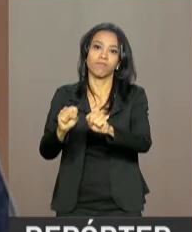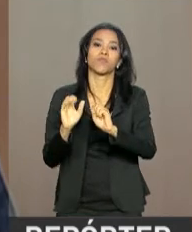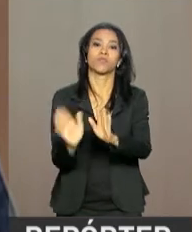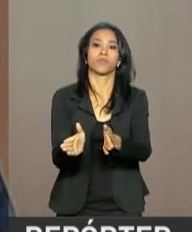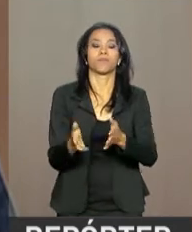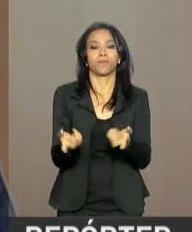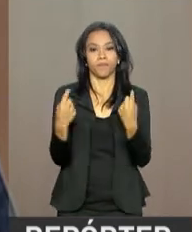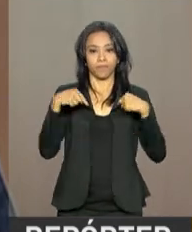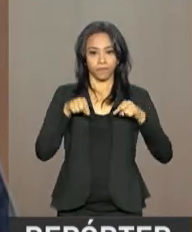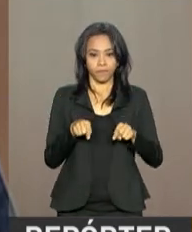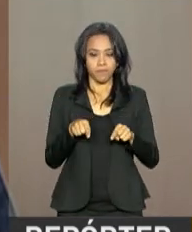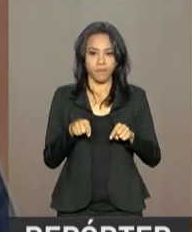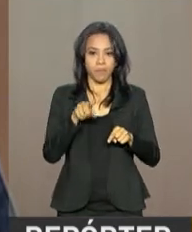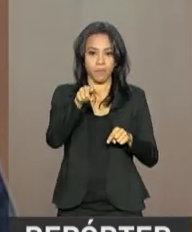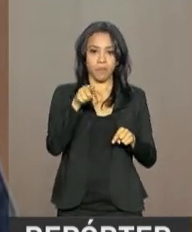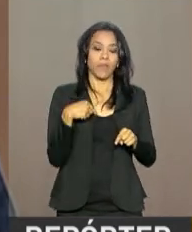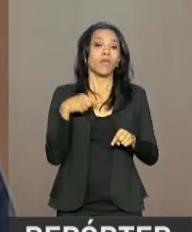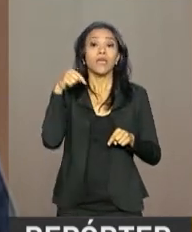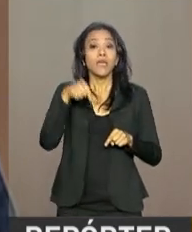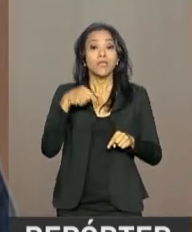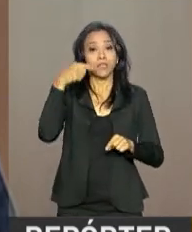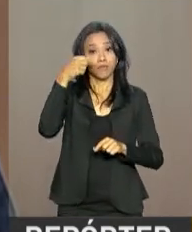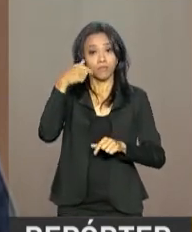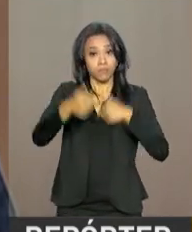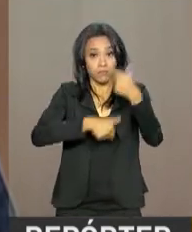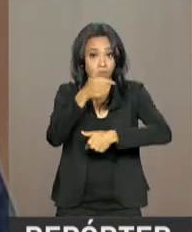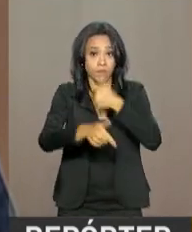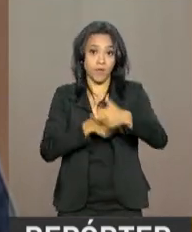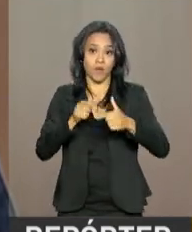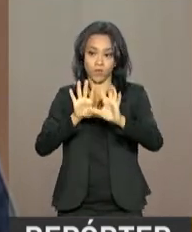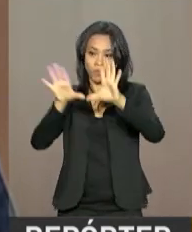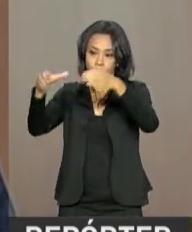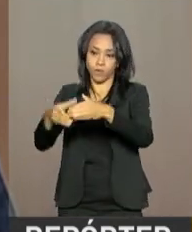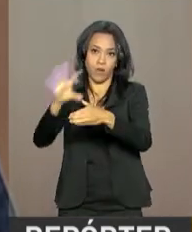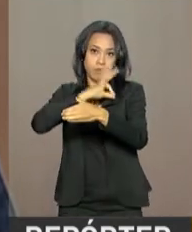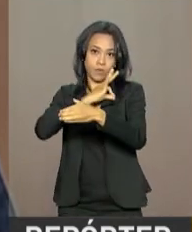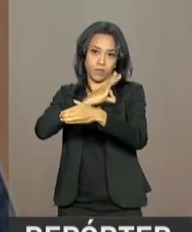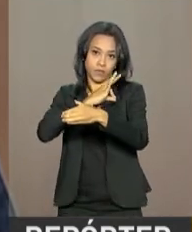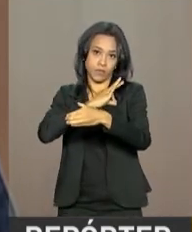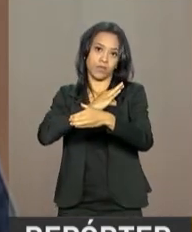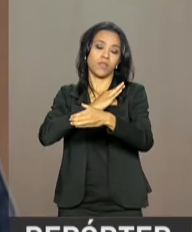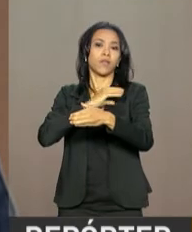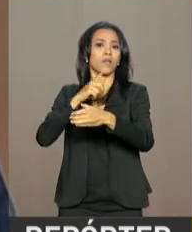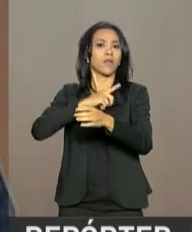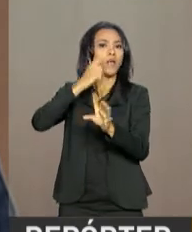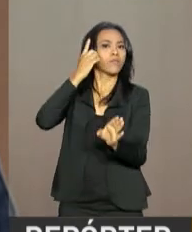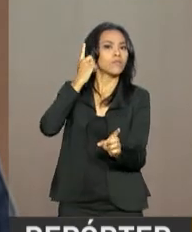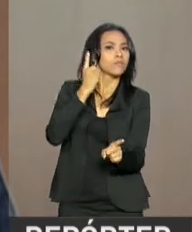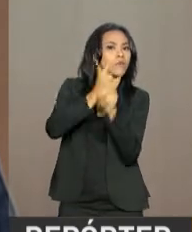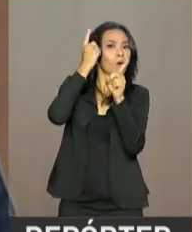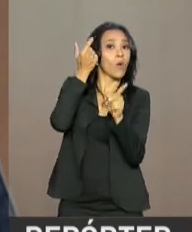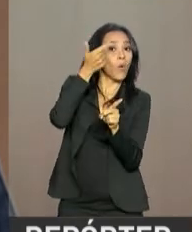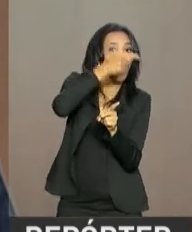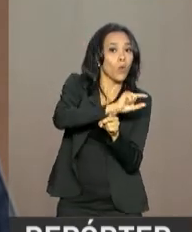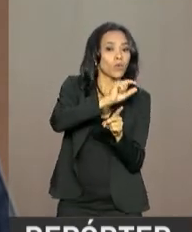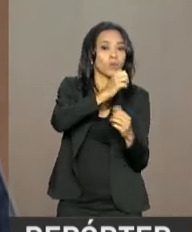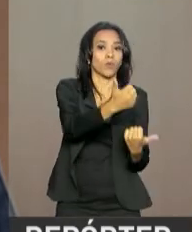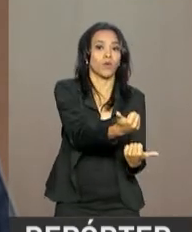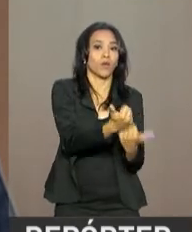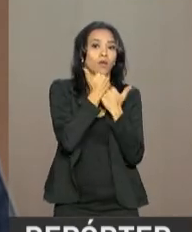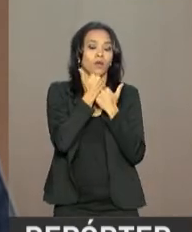essa operação integrada com a polícia civil sucede a uma outra ação integrada que envolveu